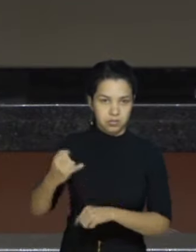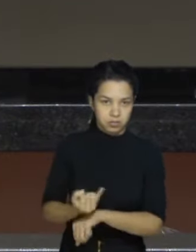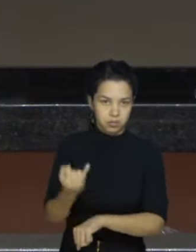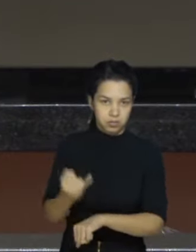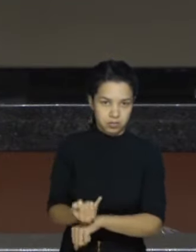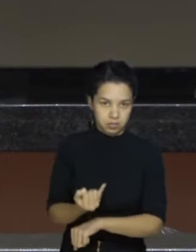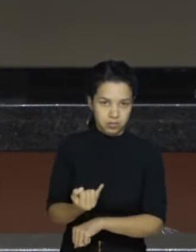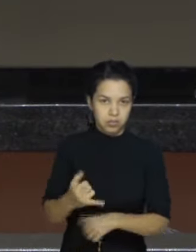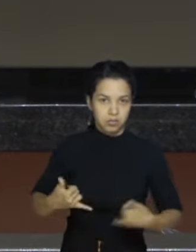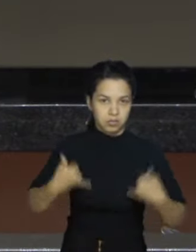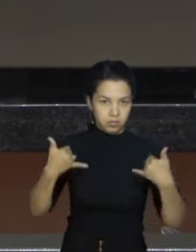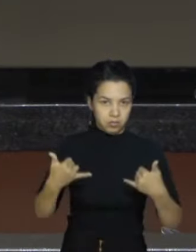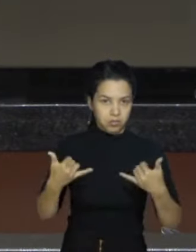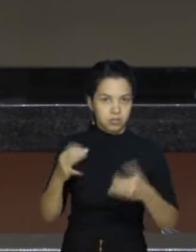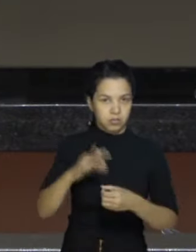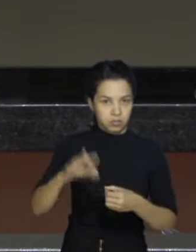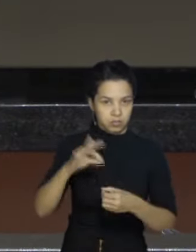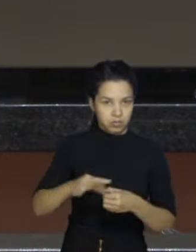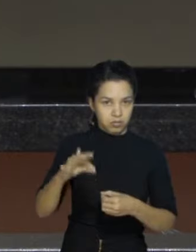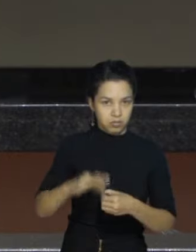do aniversário de fundação da referência